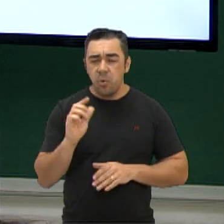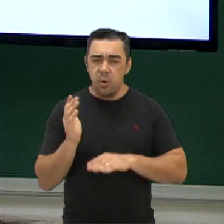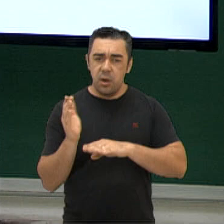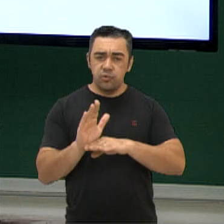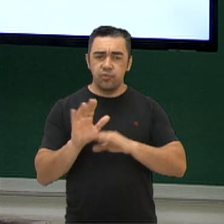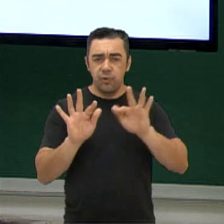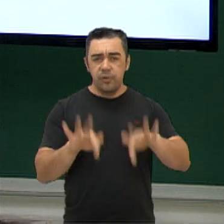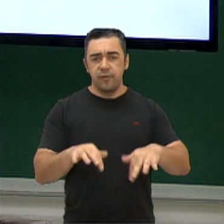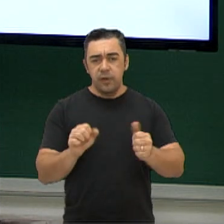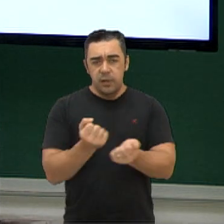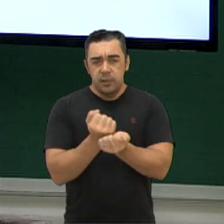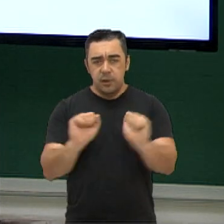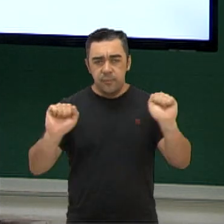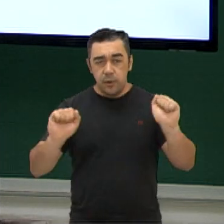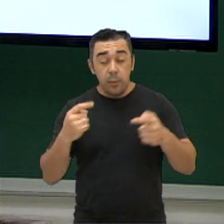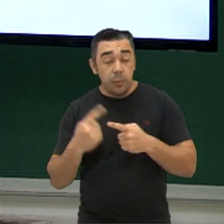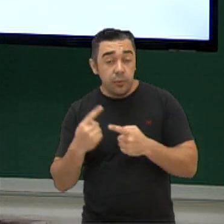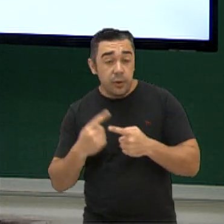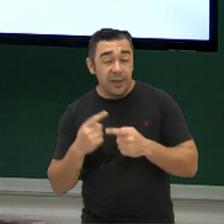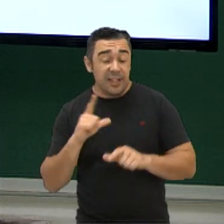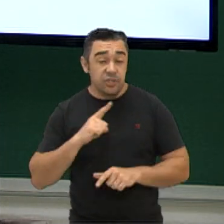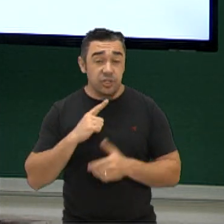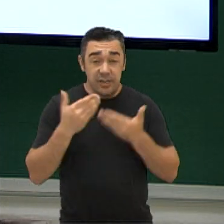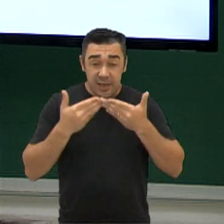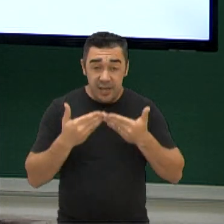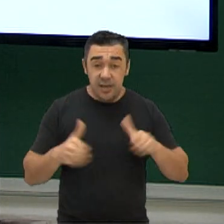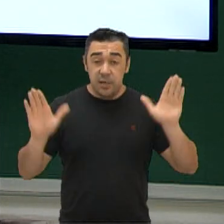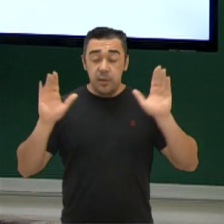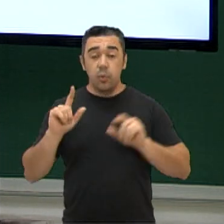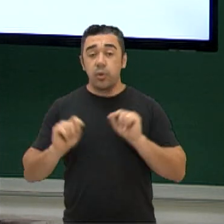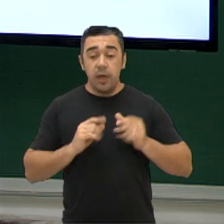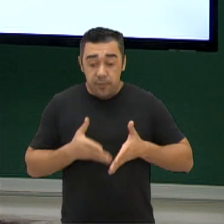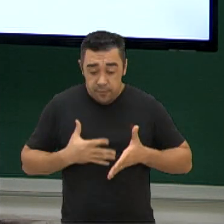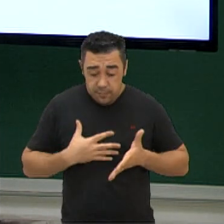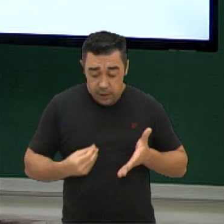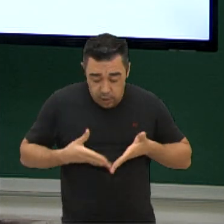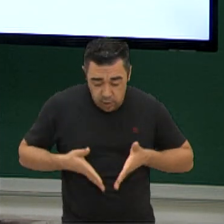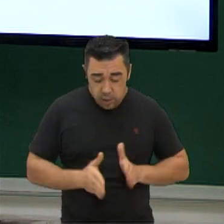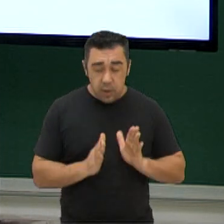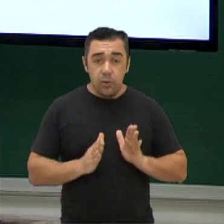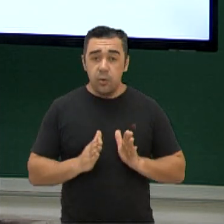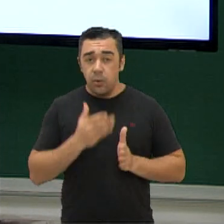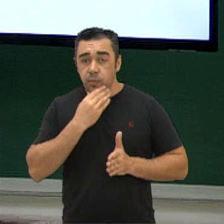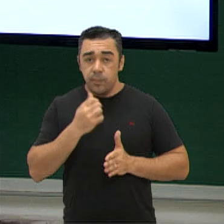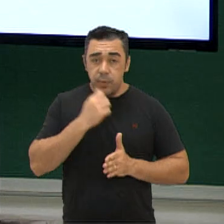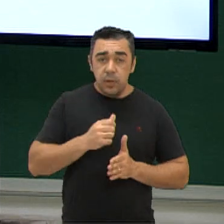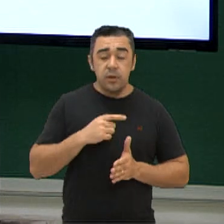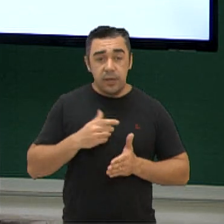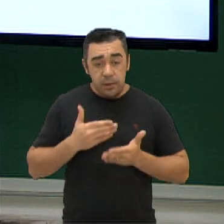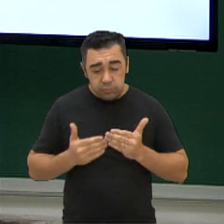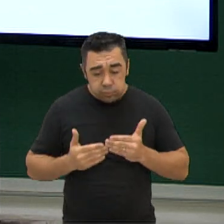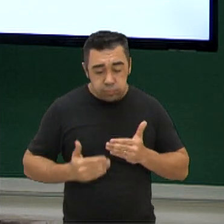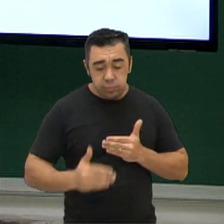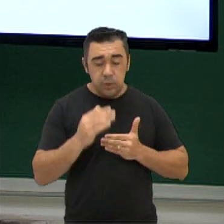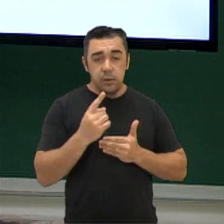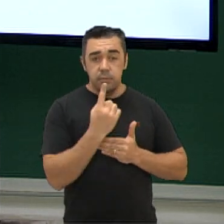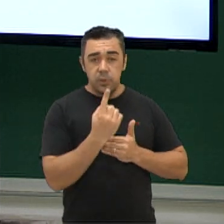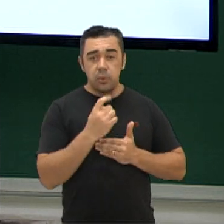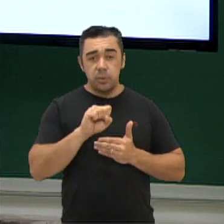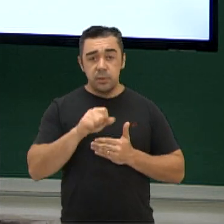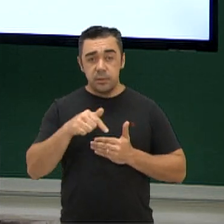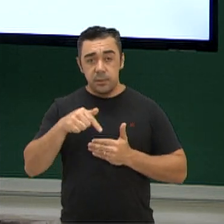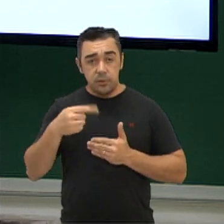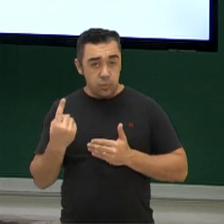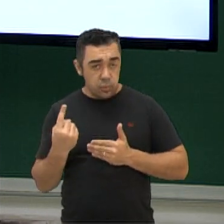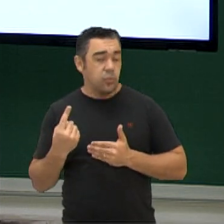fim da escravidão? Afinal de contas, ela abolia a escravidão para os filhos e filhas de escravos nascidos a partir de